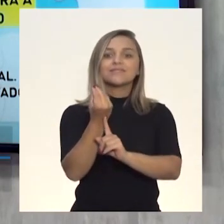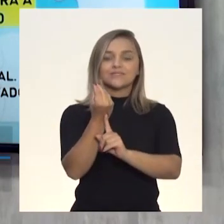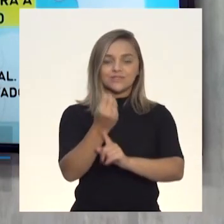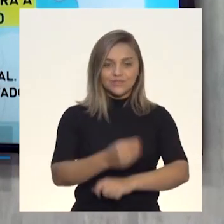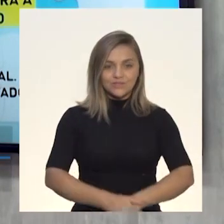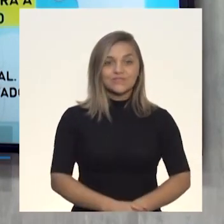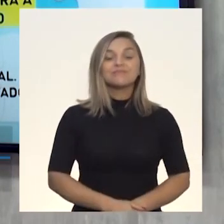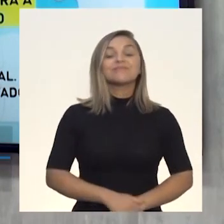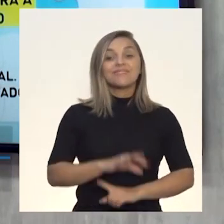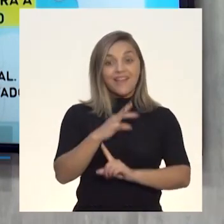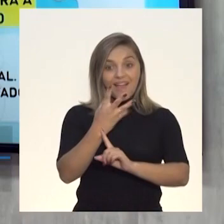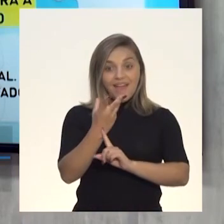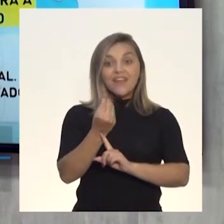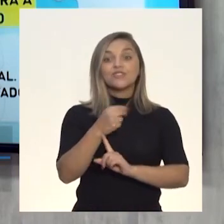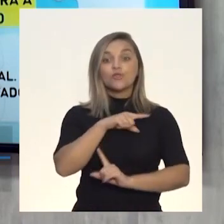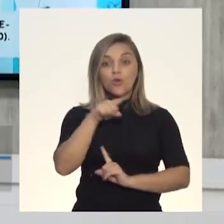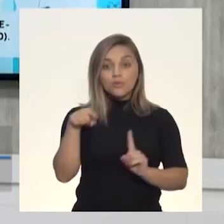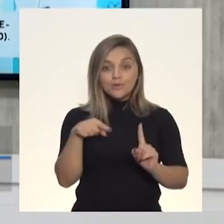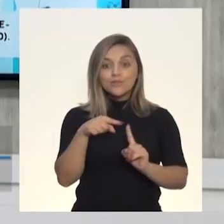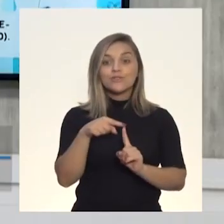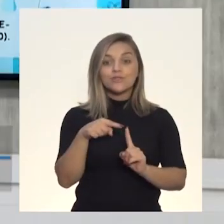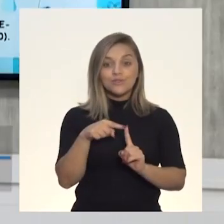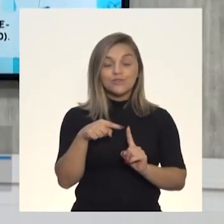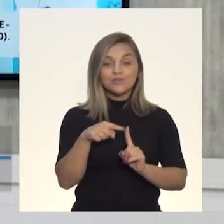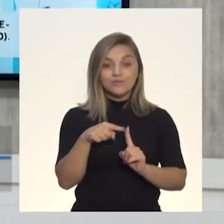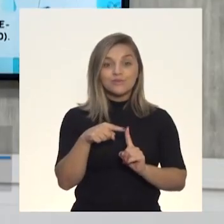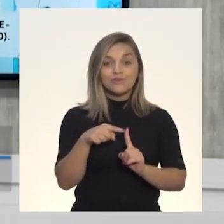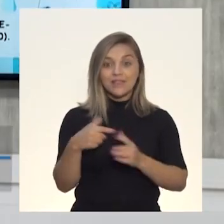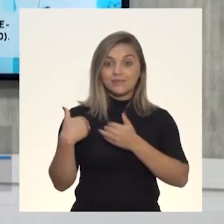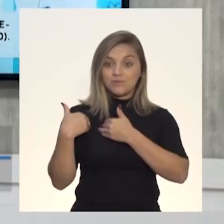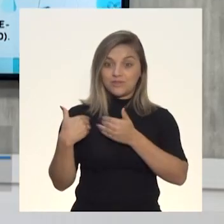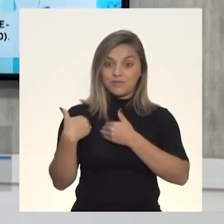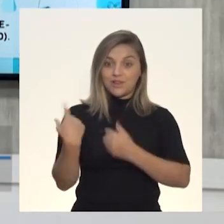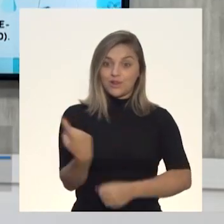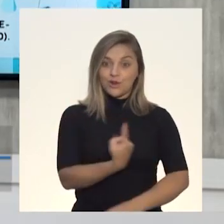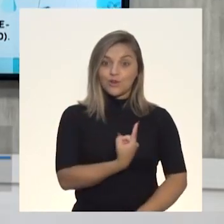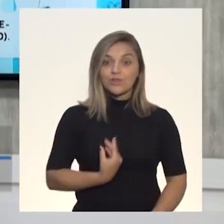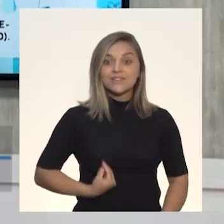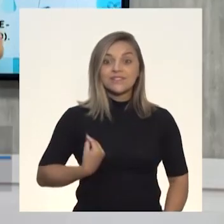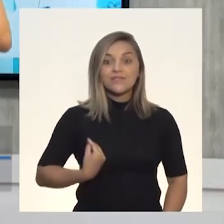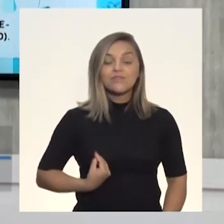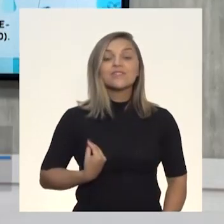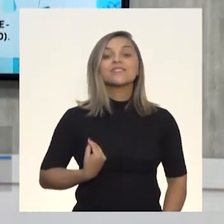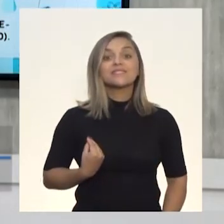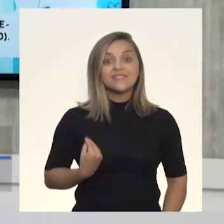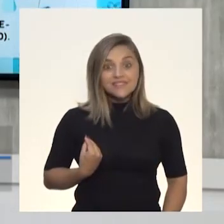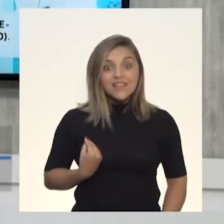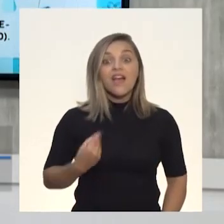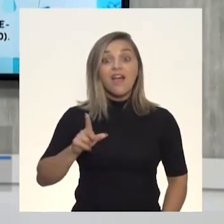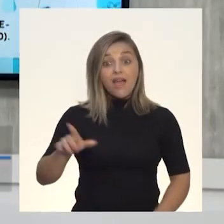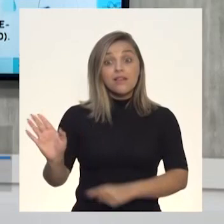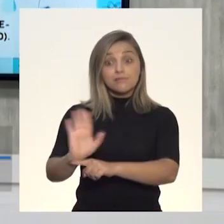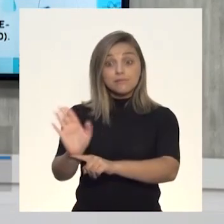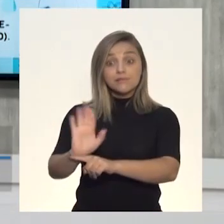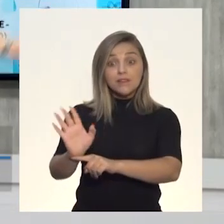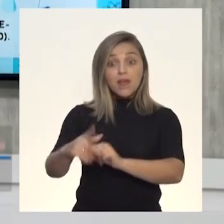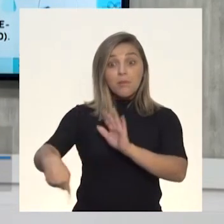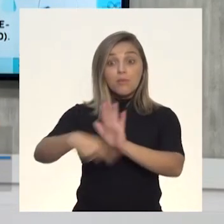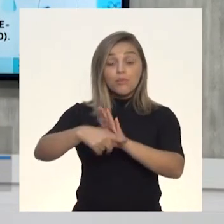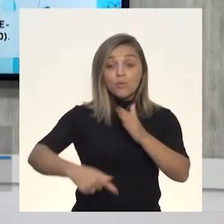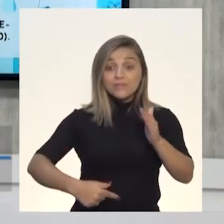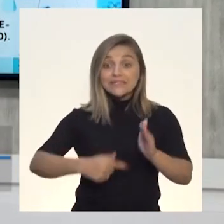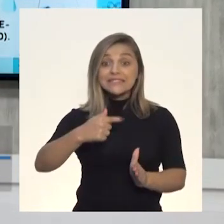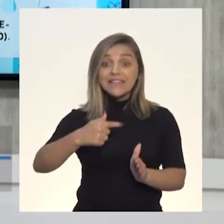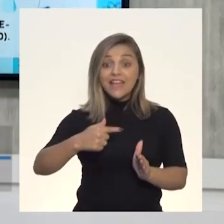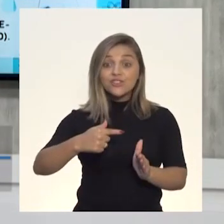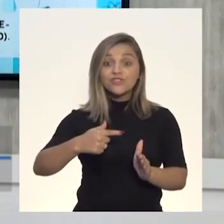arte tem um papel importantíssimo na nossa vida. E o cinema é considerado a 7ª arte. Uma forma de.